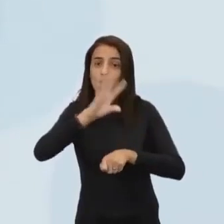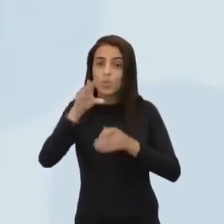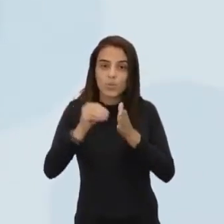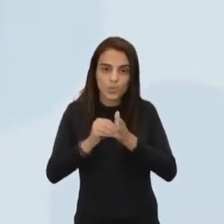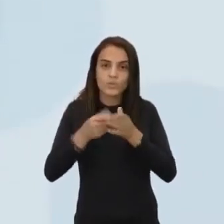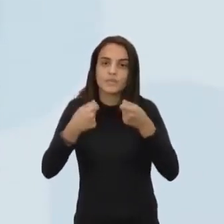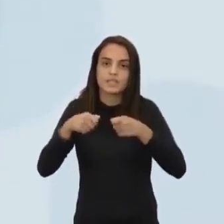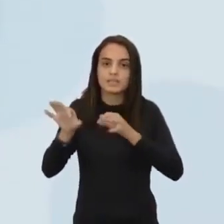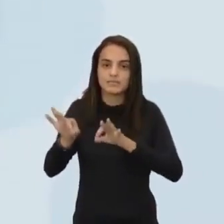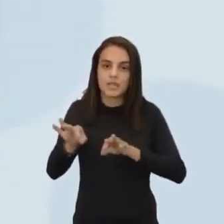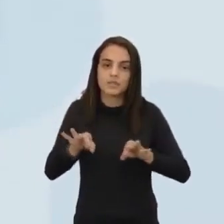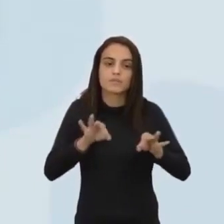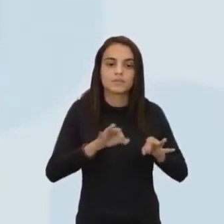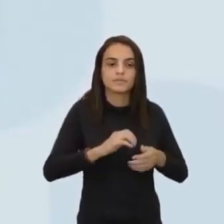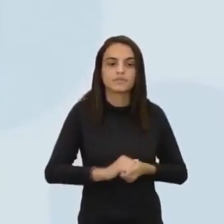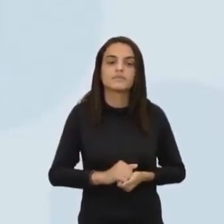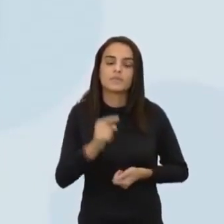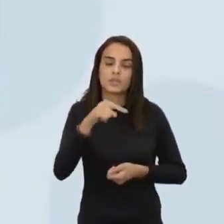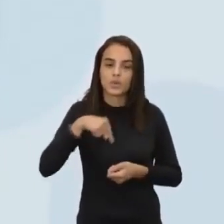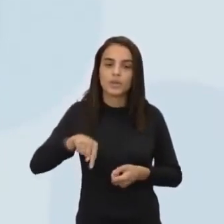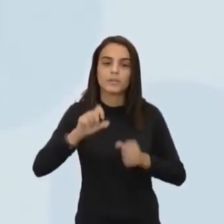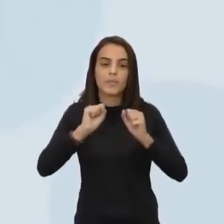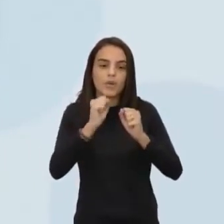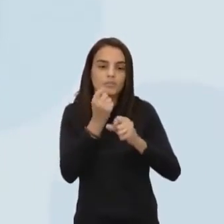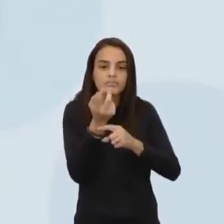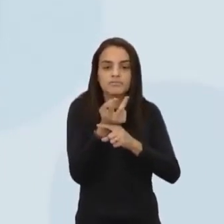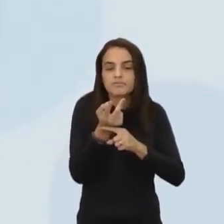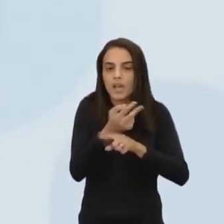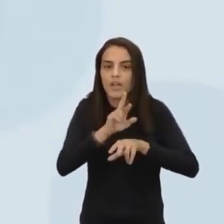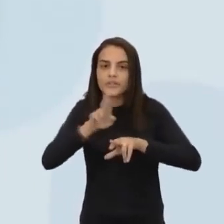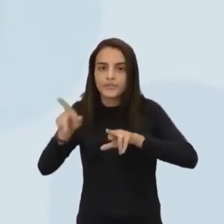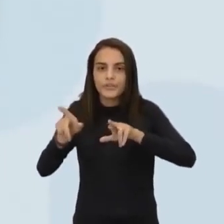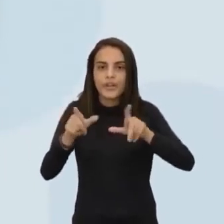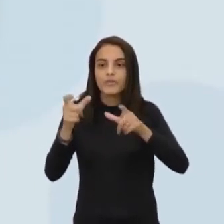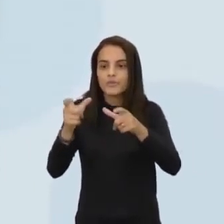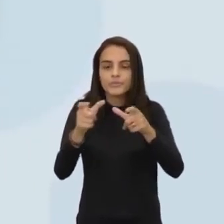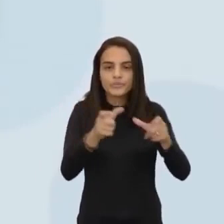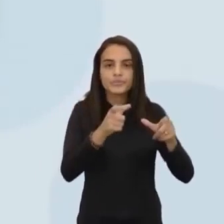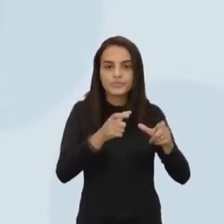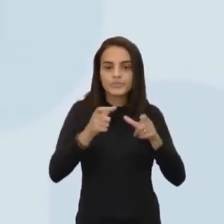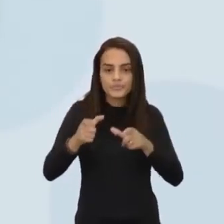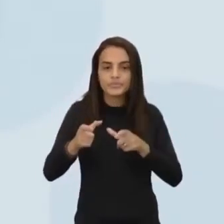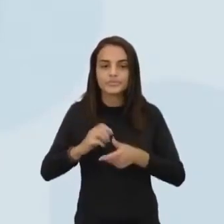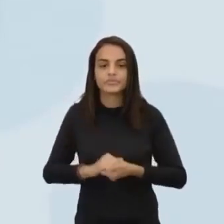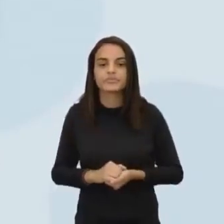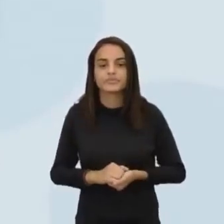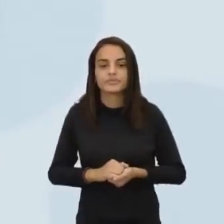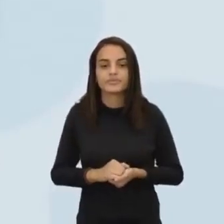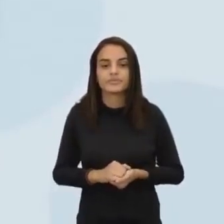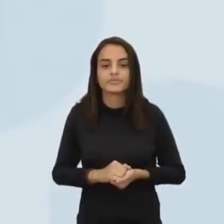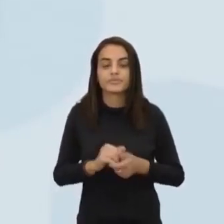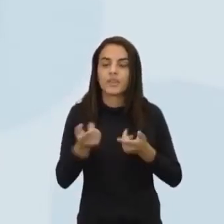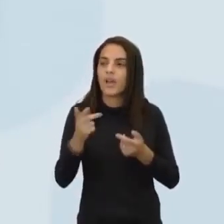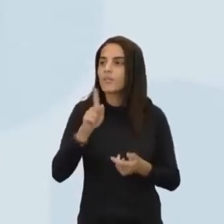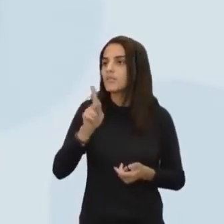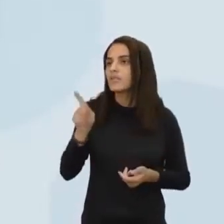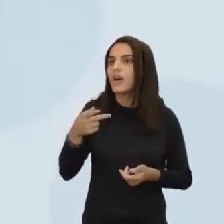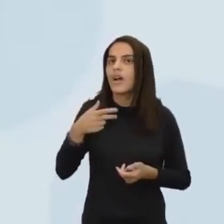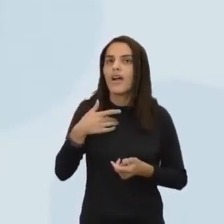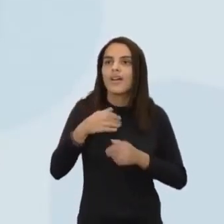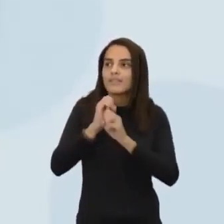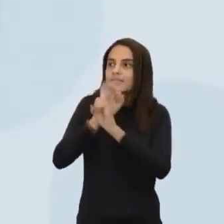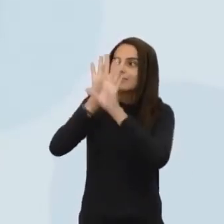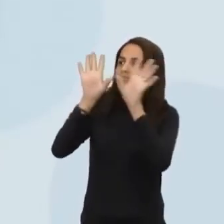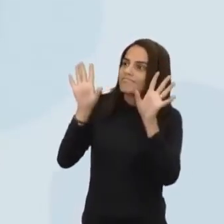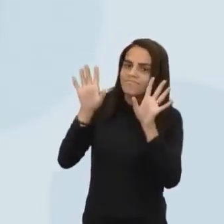parte do planejamento. Nós podemos explorar diferentes espaços dependendo do que a gente vai fazer. Professor, ainda não está tão claro.